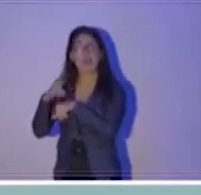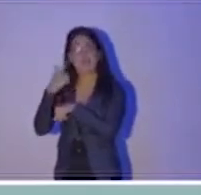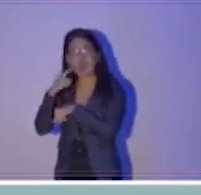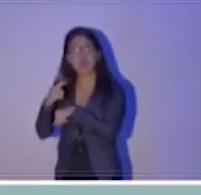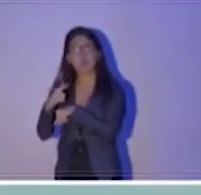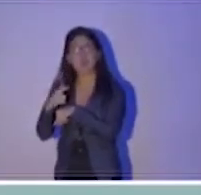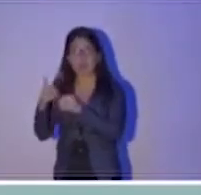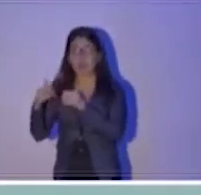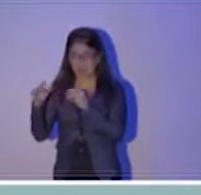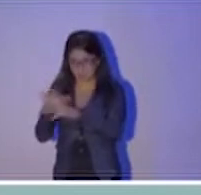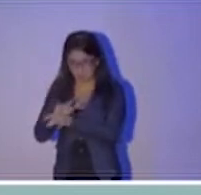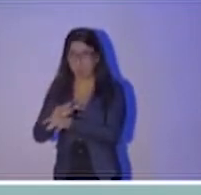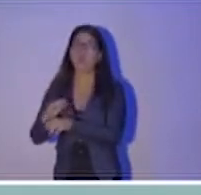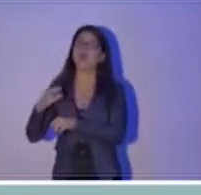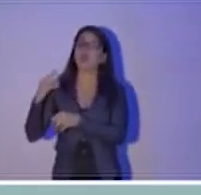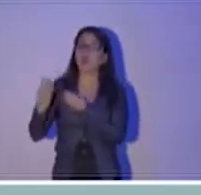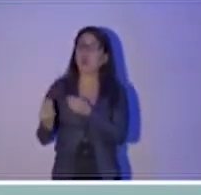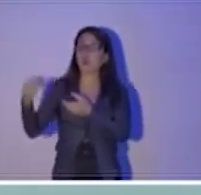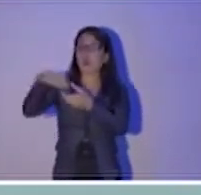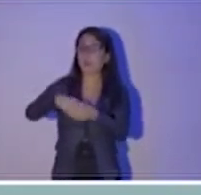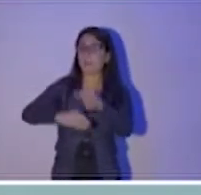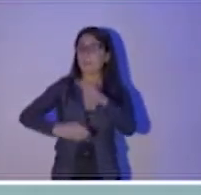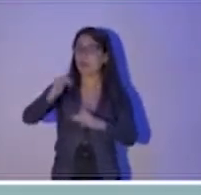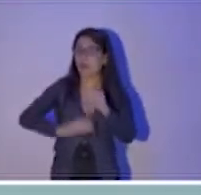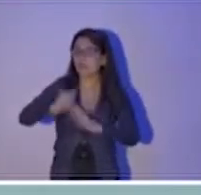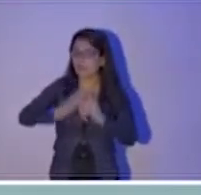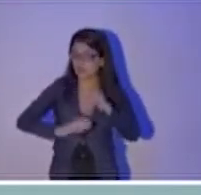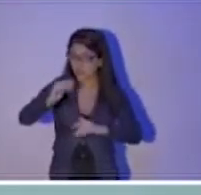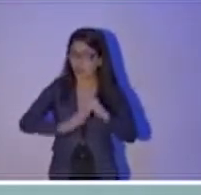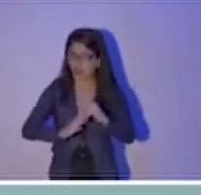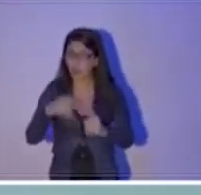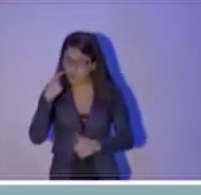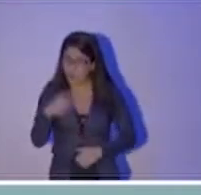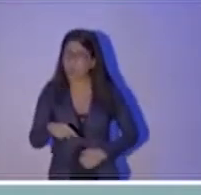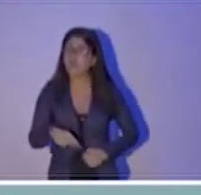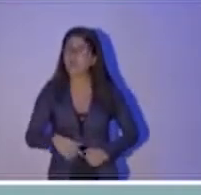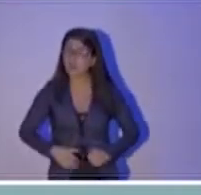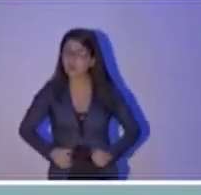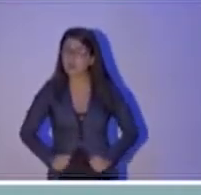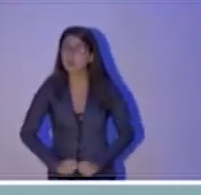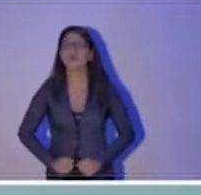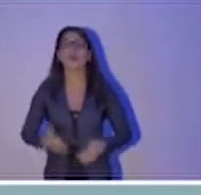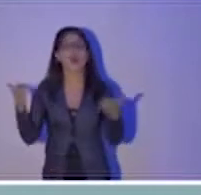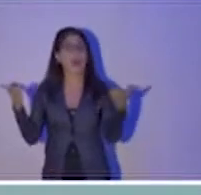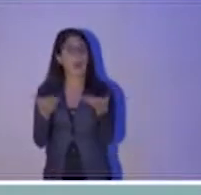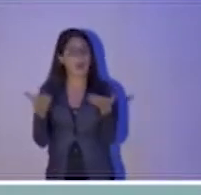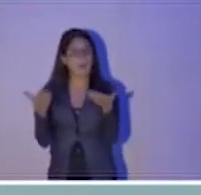é muito interessante. Nós agora estamos vendo o movimento das 27